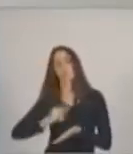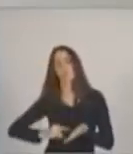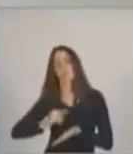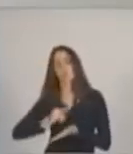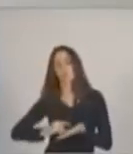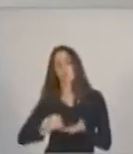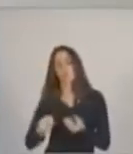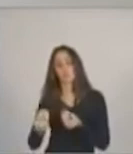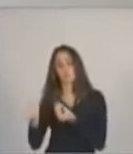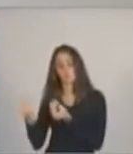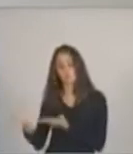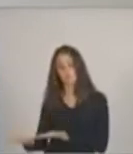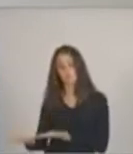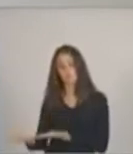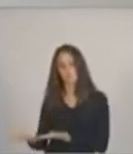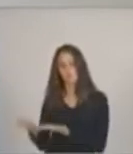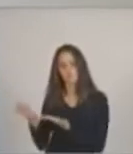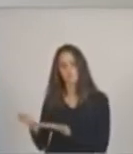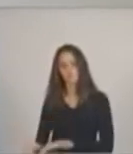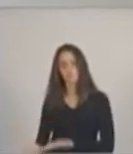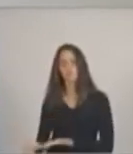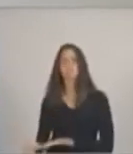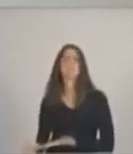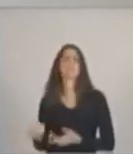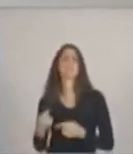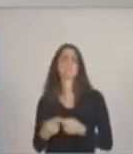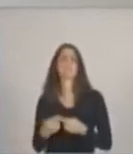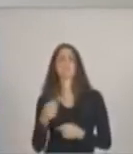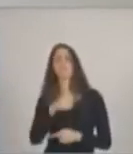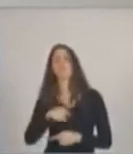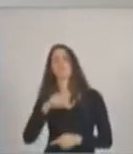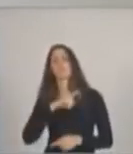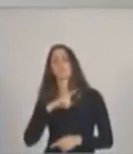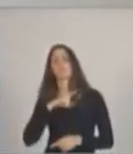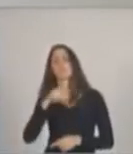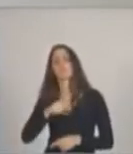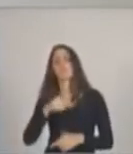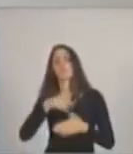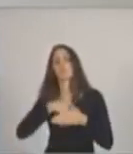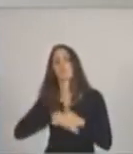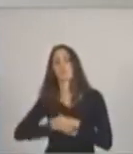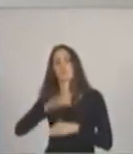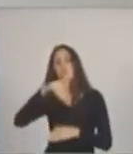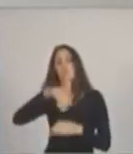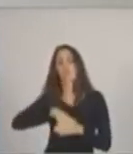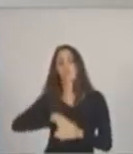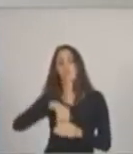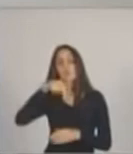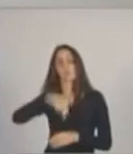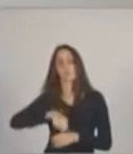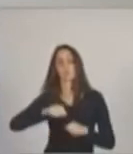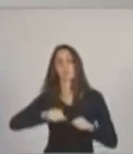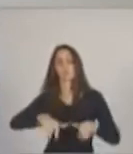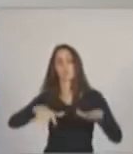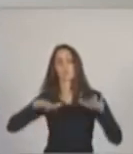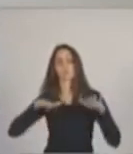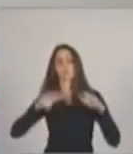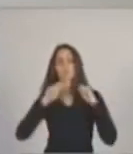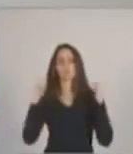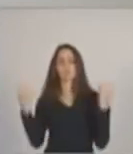entregue a Vossa Excelência, porque nós temos uma prática de votação oral no plenário em